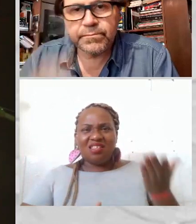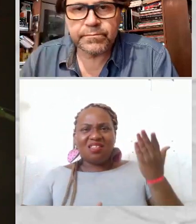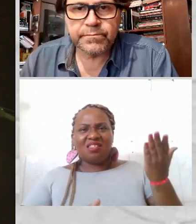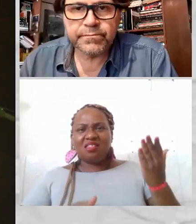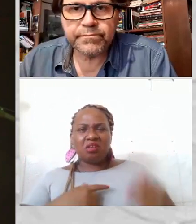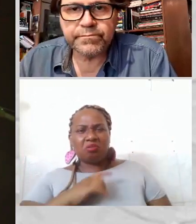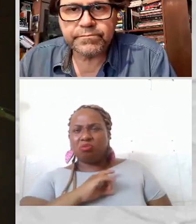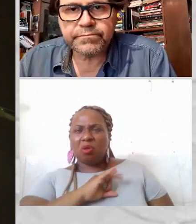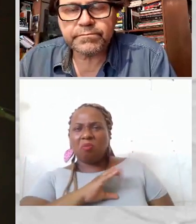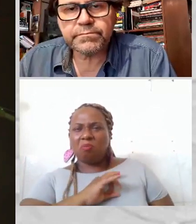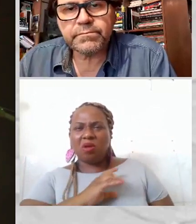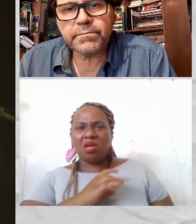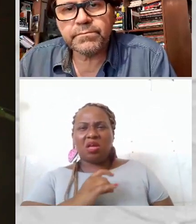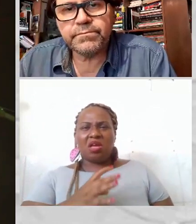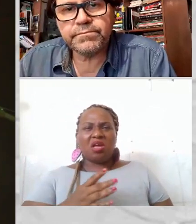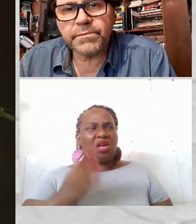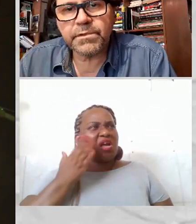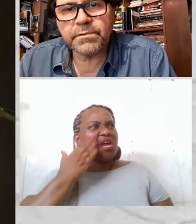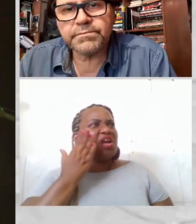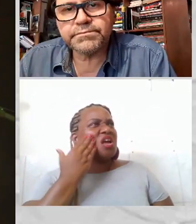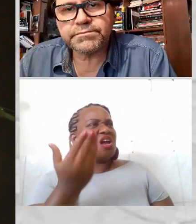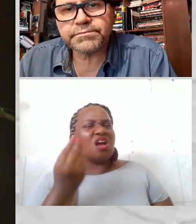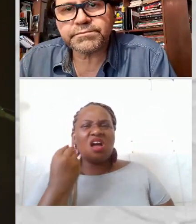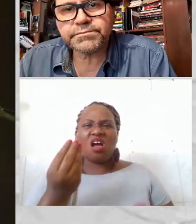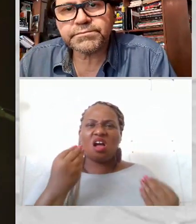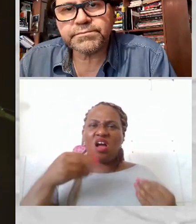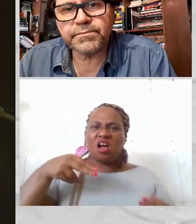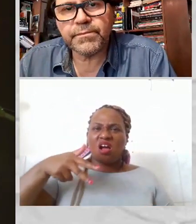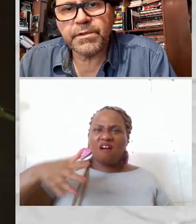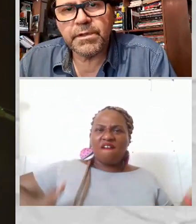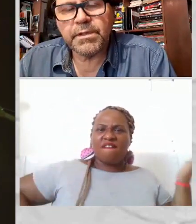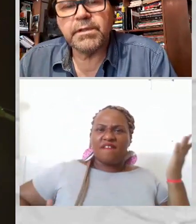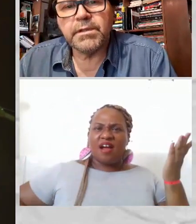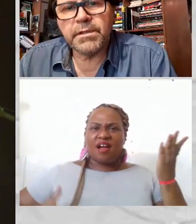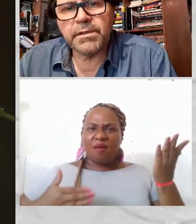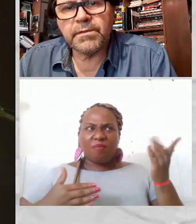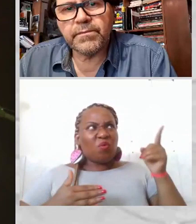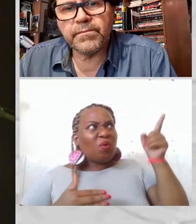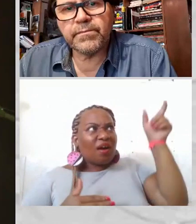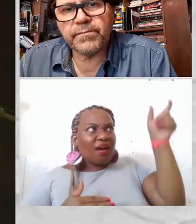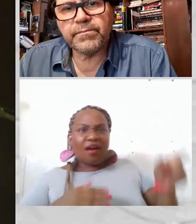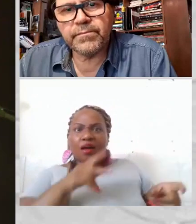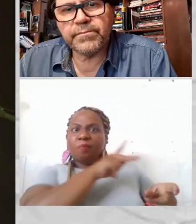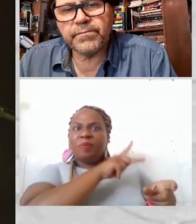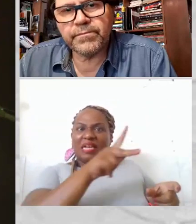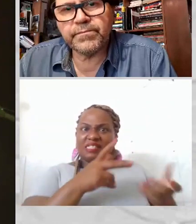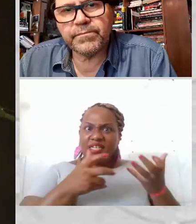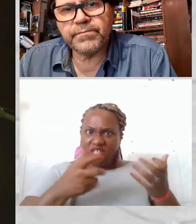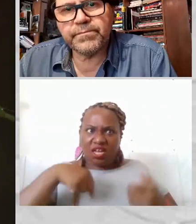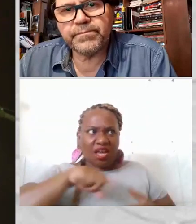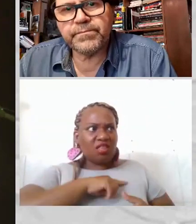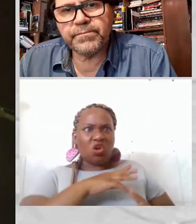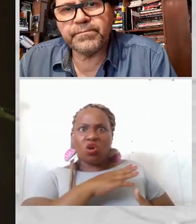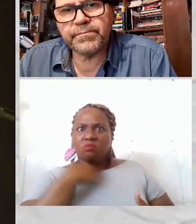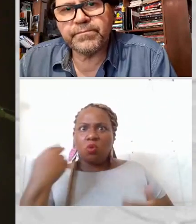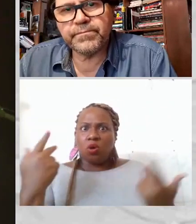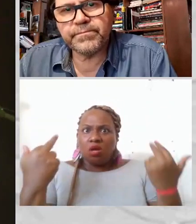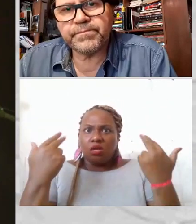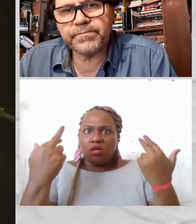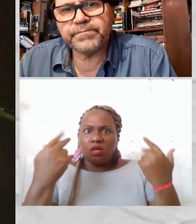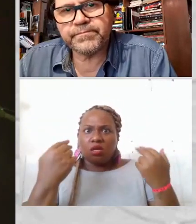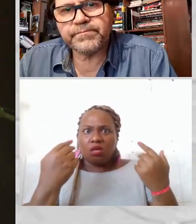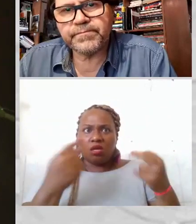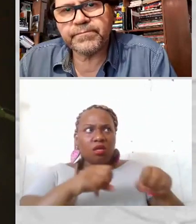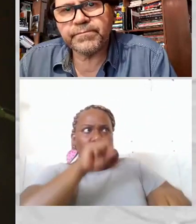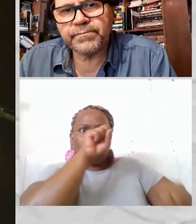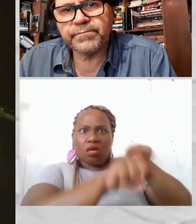medo, porque eu acho que um cara que quer ver o povo morrer, um cara que não está ligando para o seu povo, ele é um genocídio, ele é um bandido